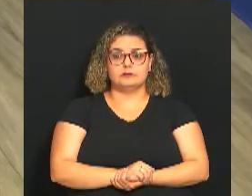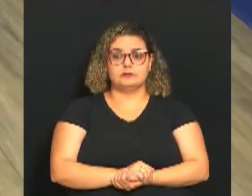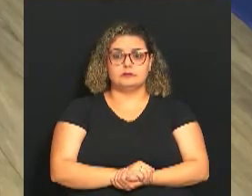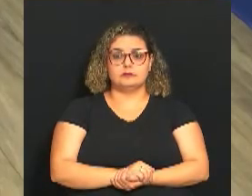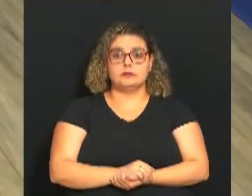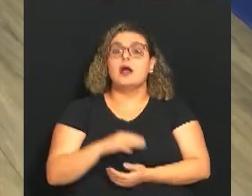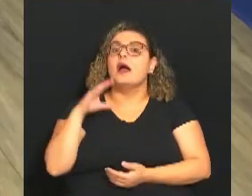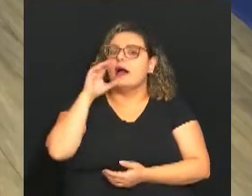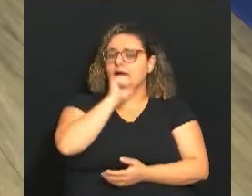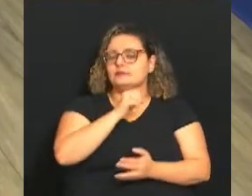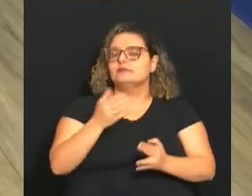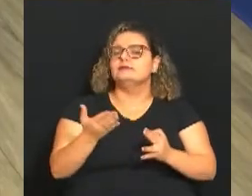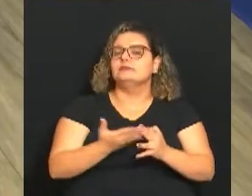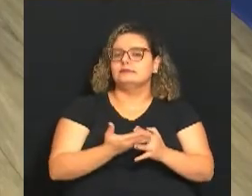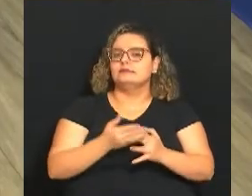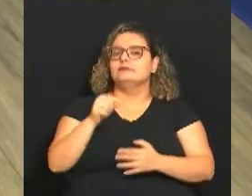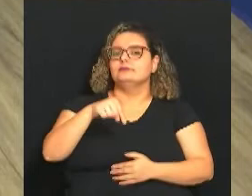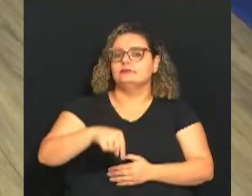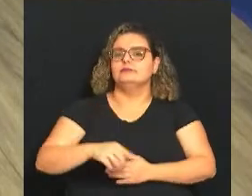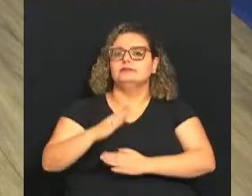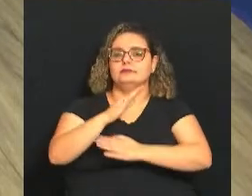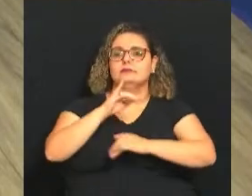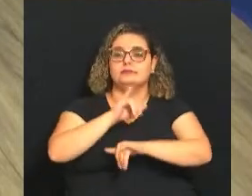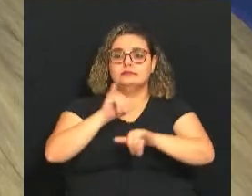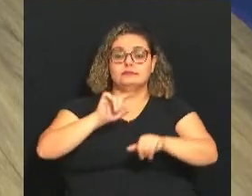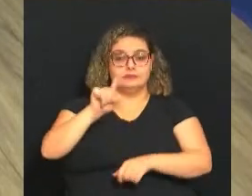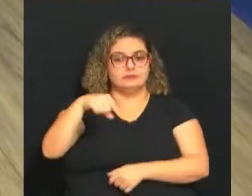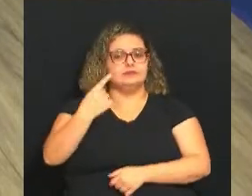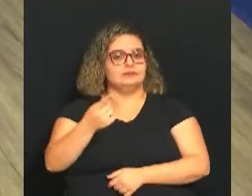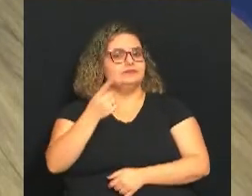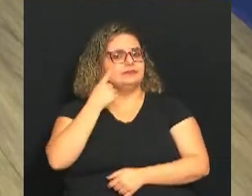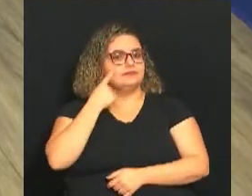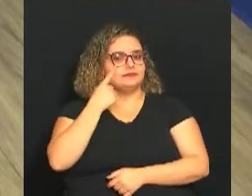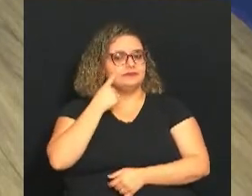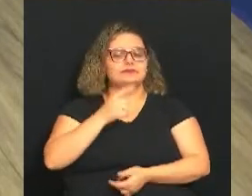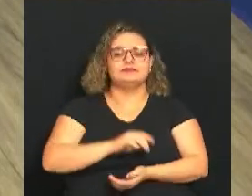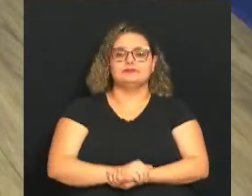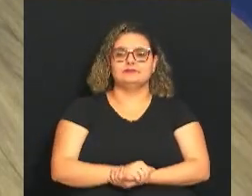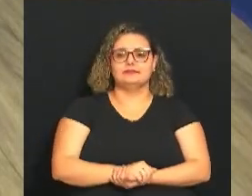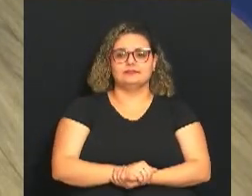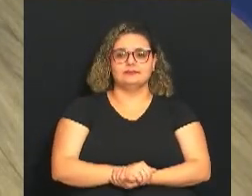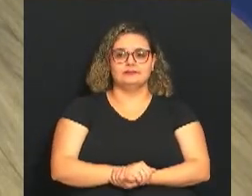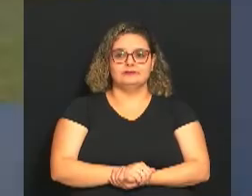Rápido intervalo aqui no Câmara Notícia. No próximo bloco você vai ver.